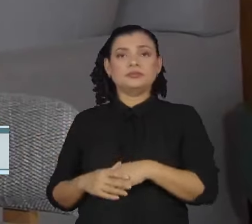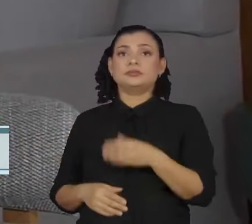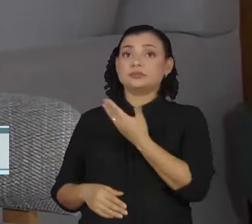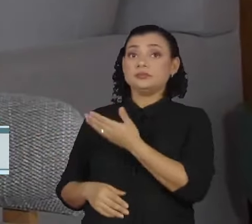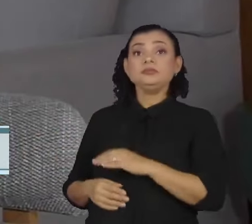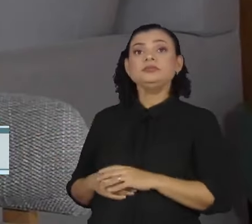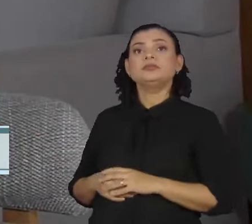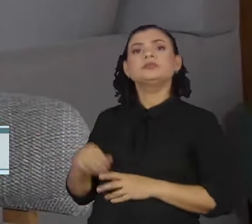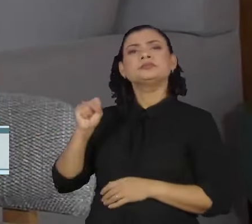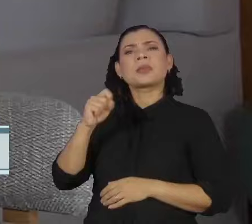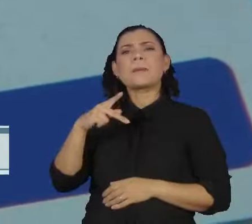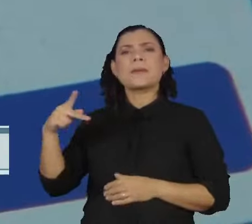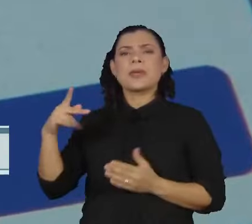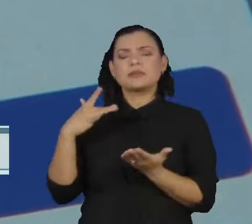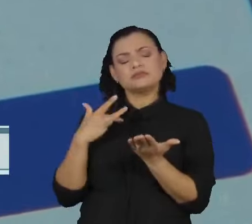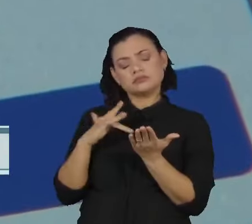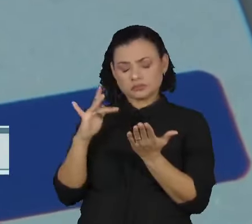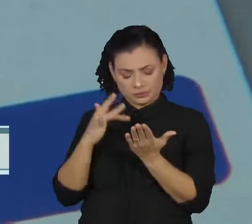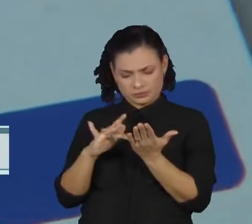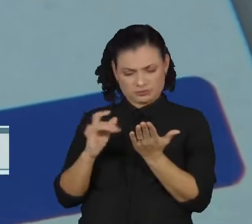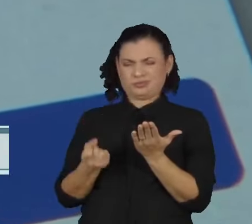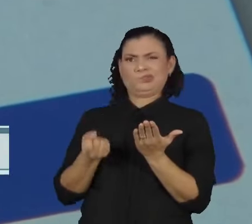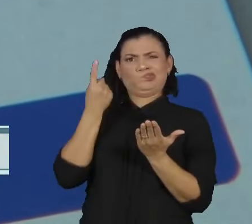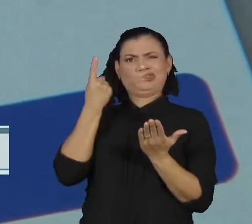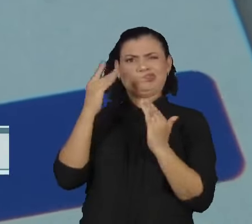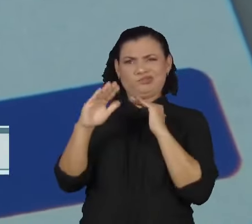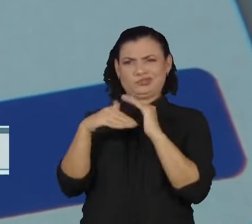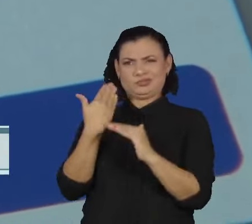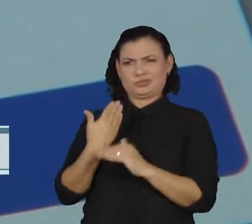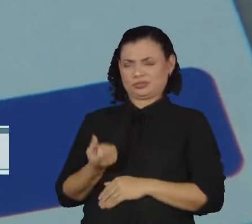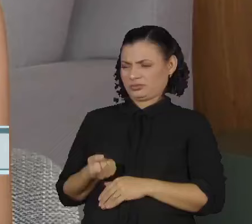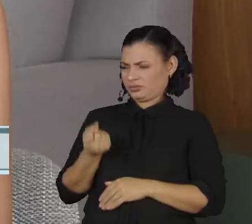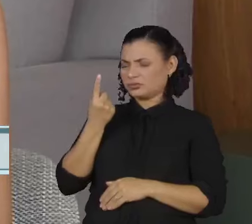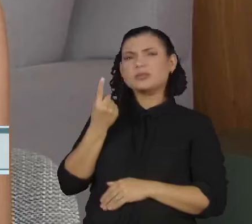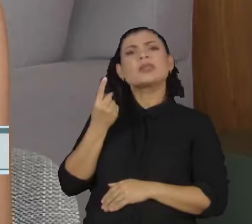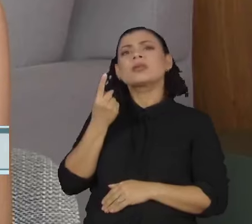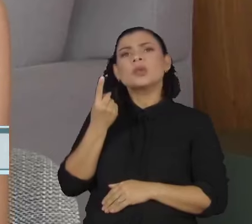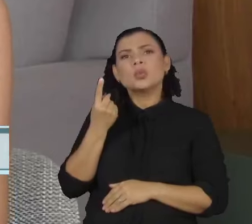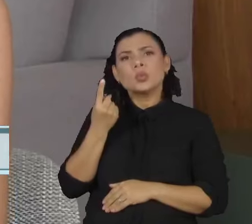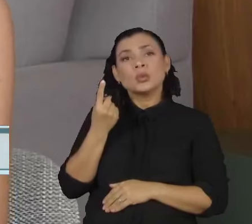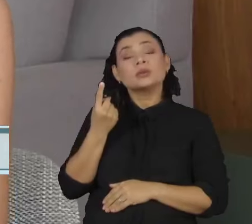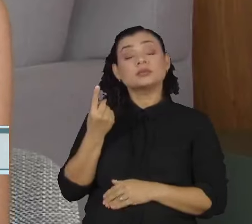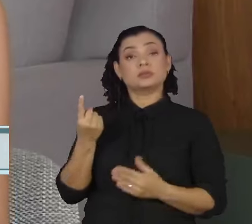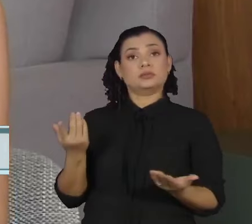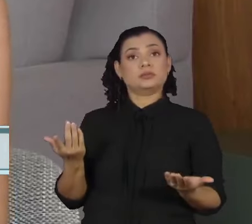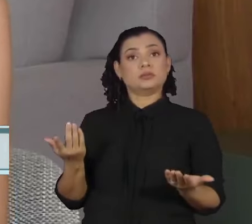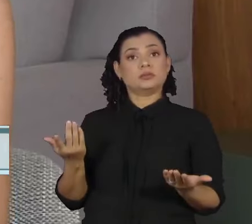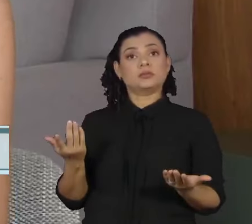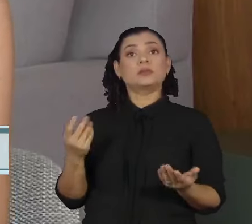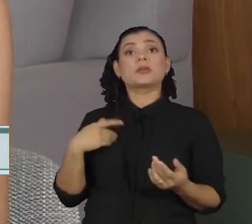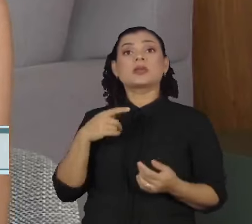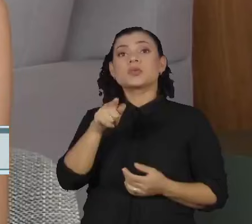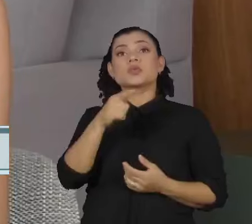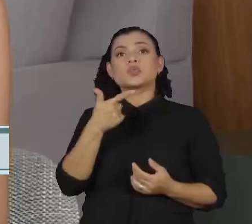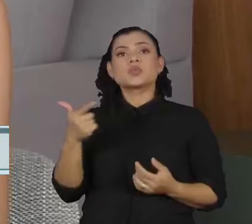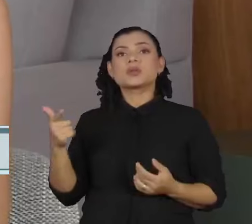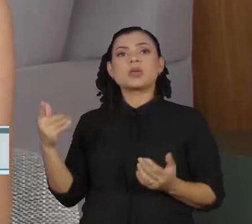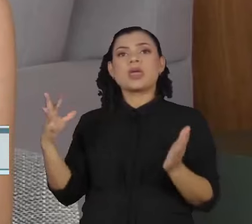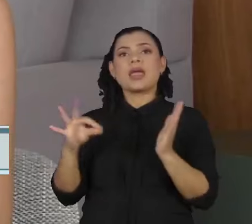pelo aplicativo do plano de saúde que Paula recebeu a má notícia. Simplesmente apareceu que não tem nenhum